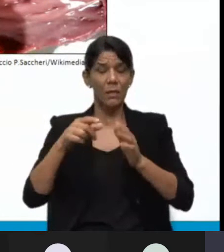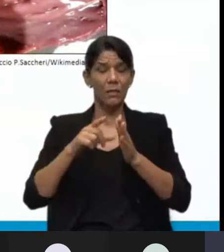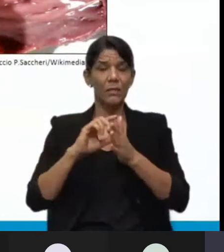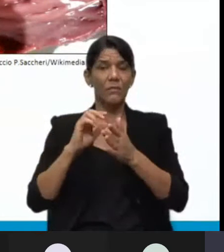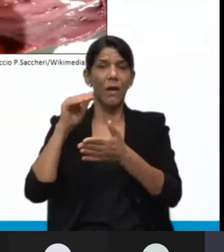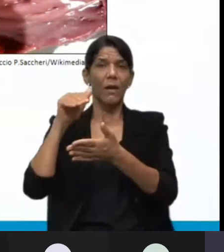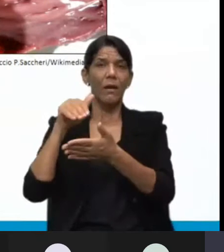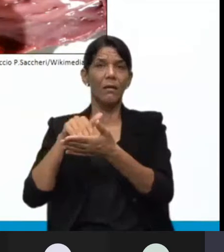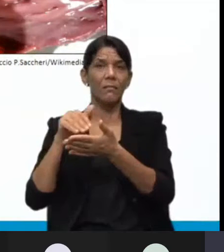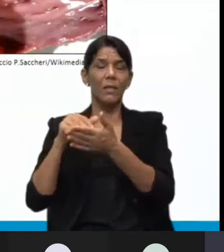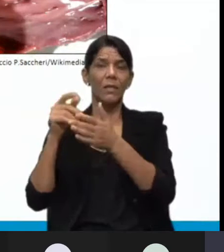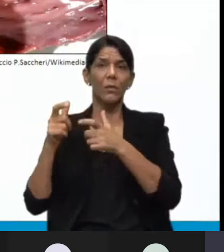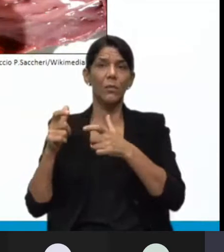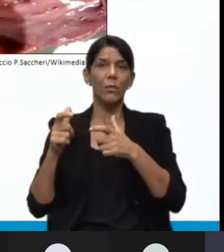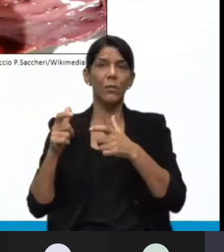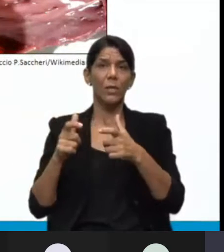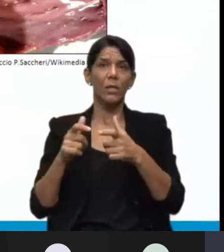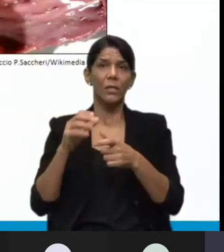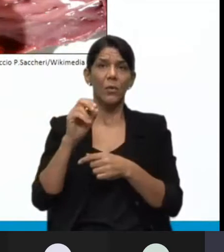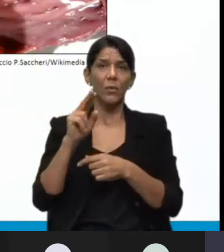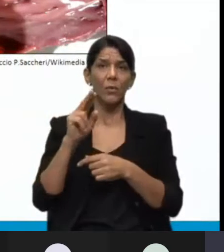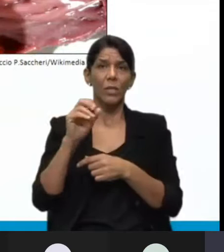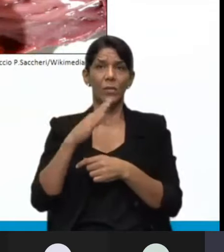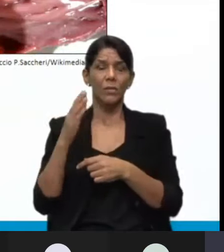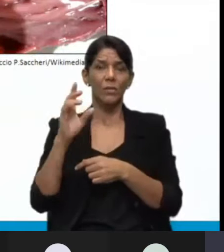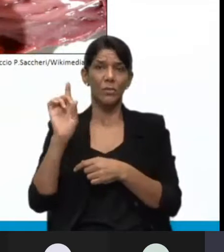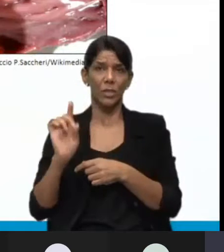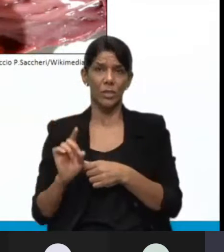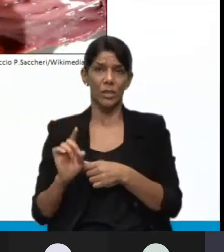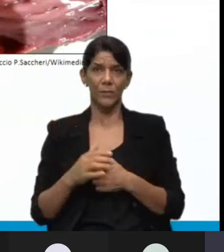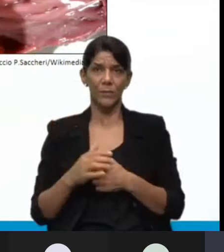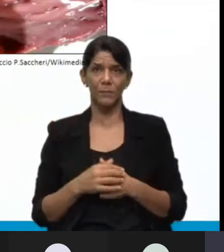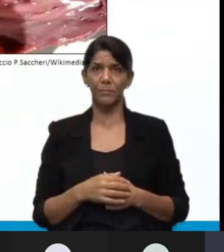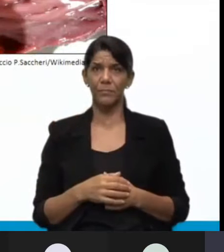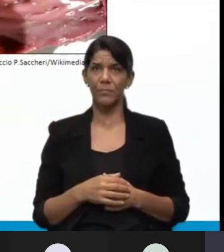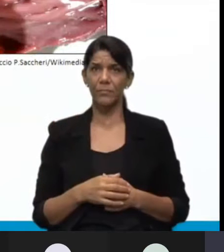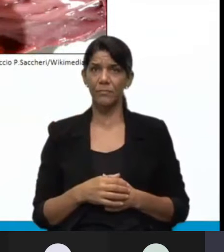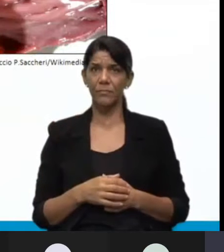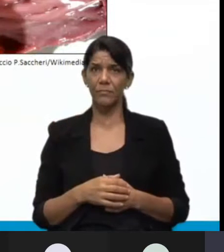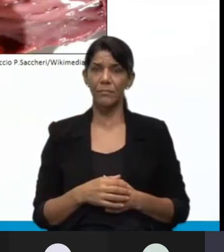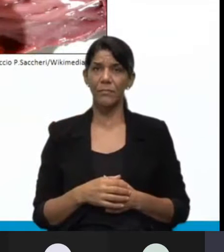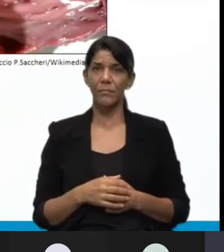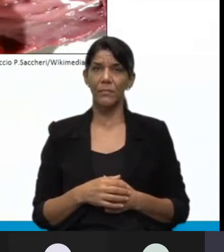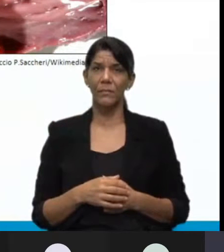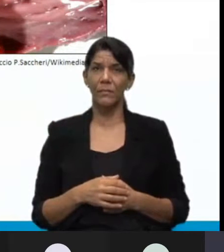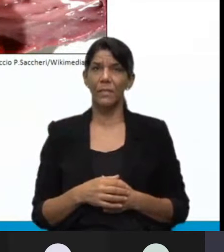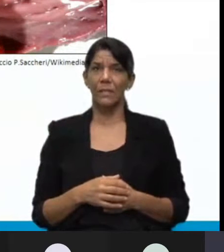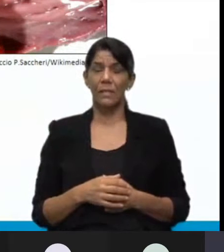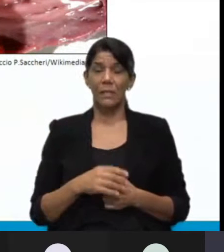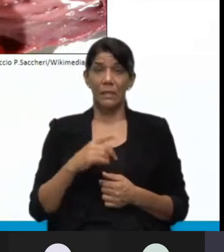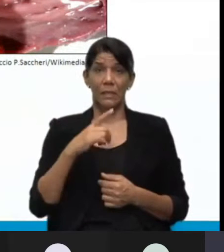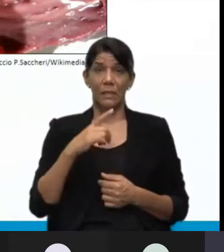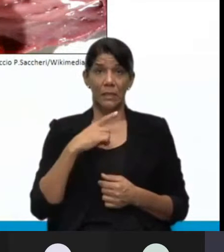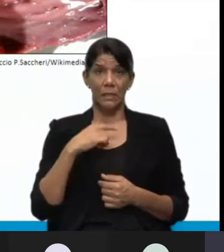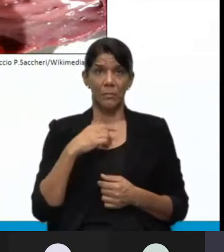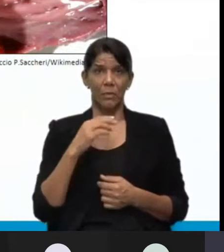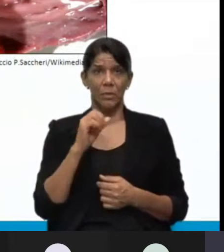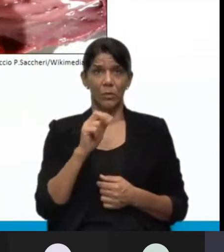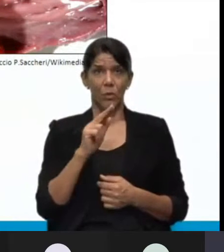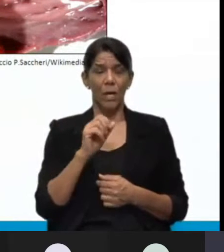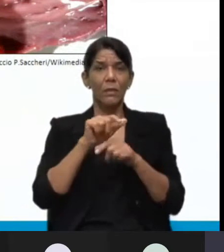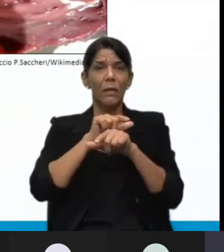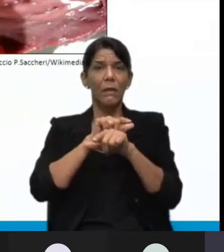anterior até ali aquela região da aurícula direita. A porção posterior aqui do átrio, ela